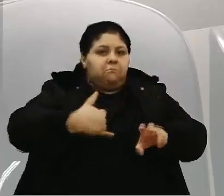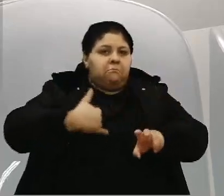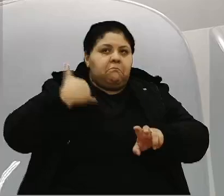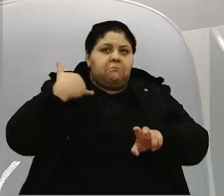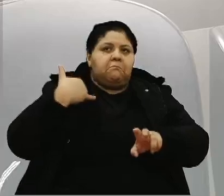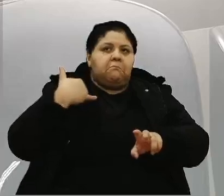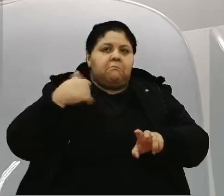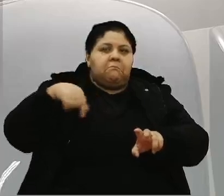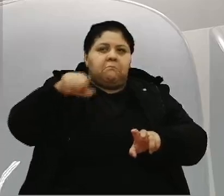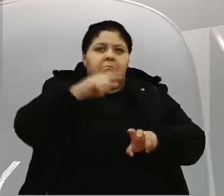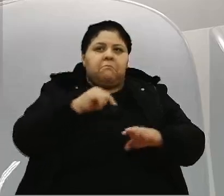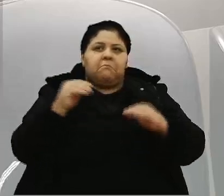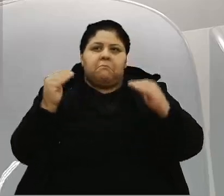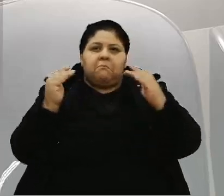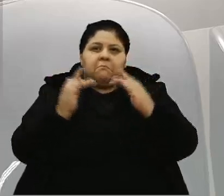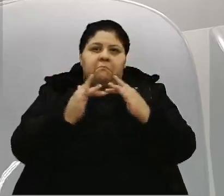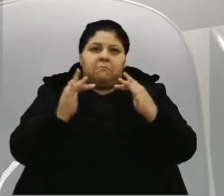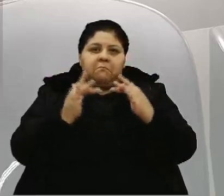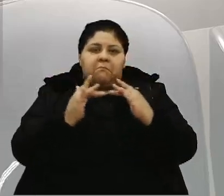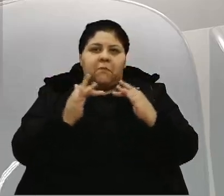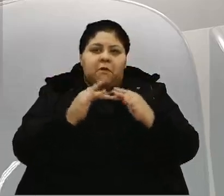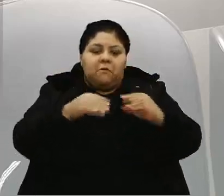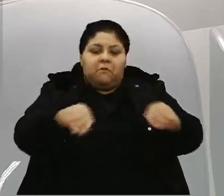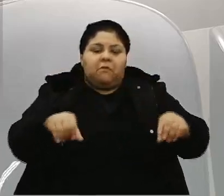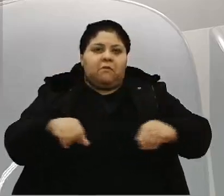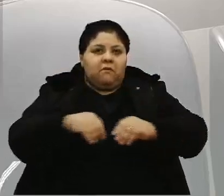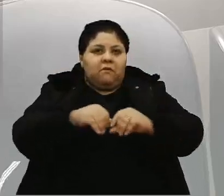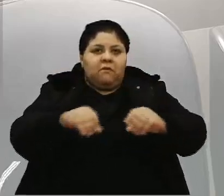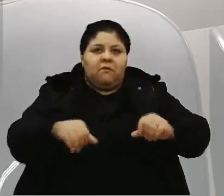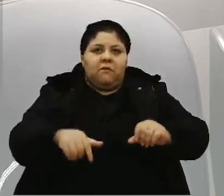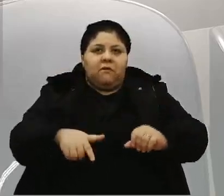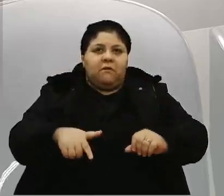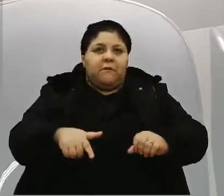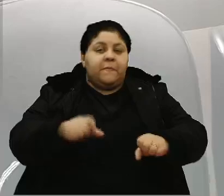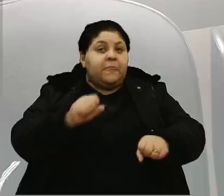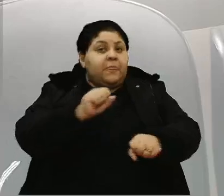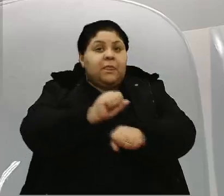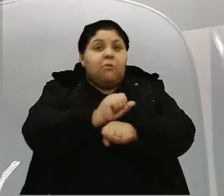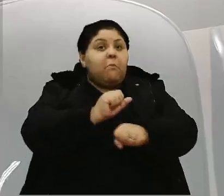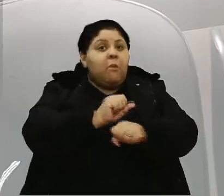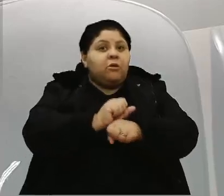se assemeia tal semente, não se pode esperar colher a outra.